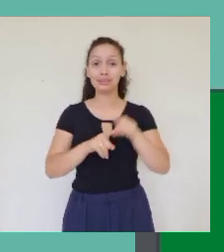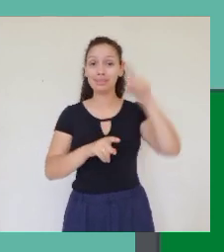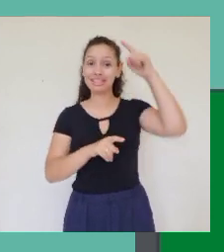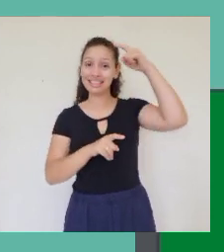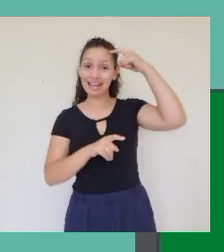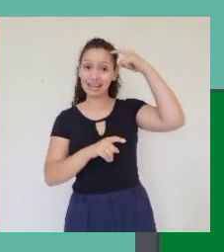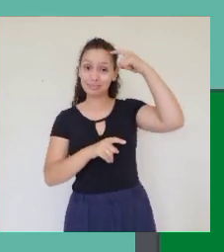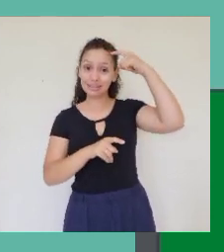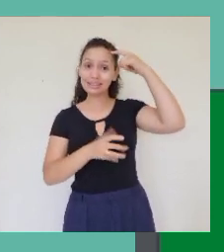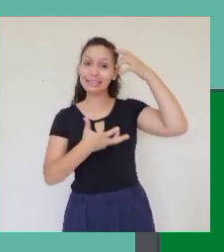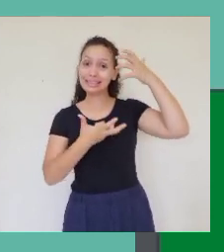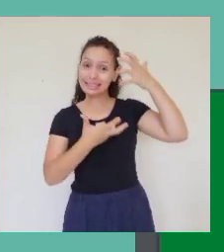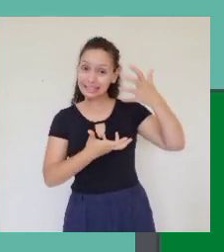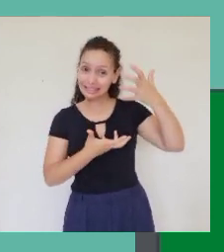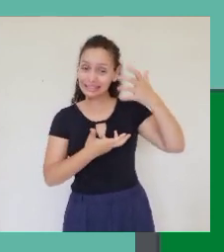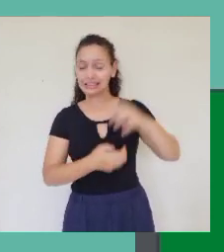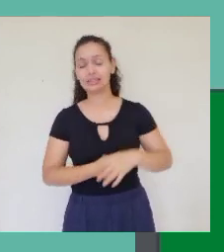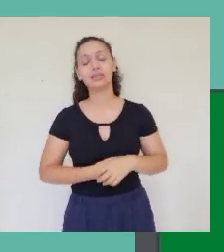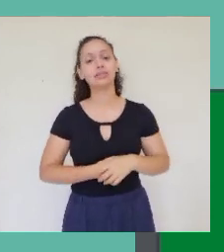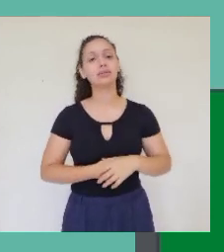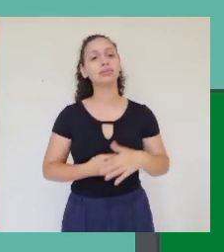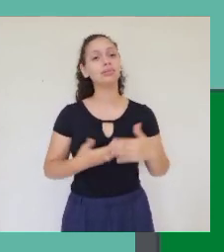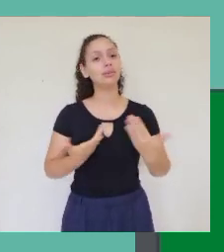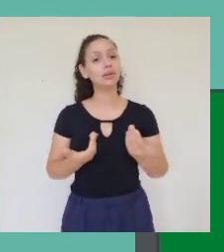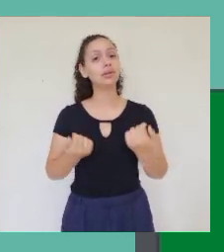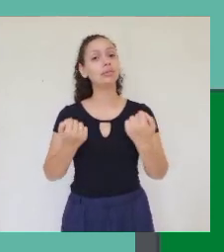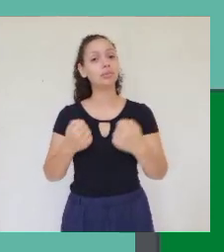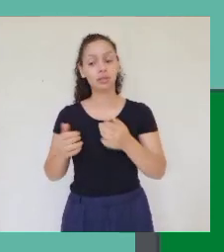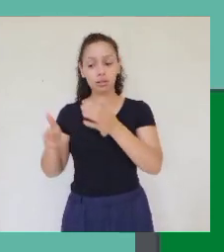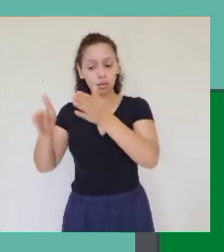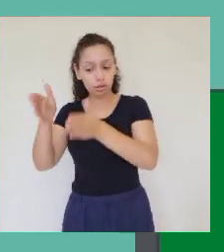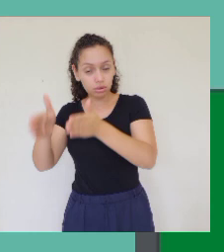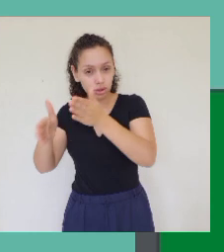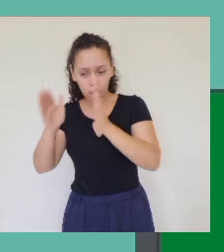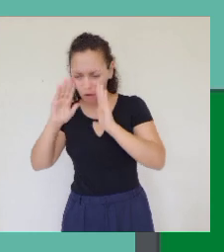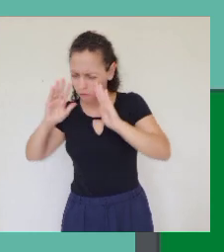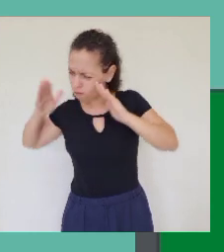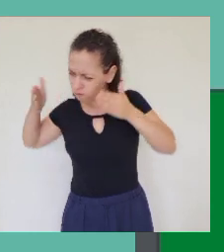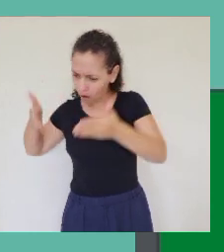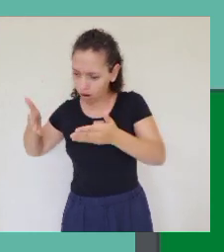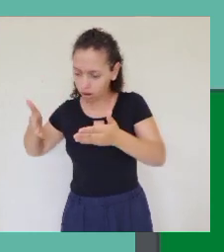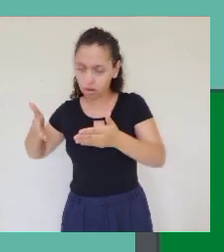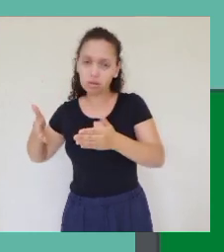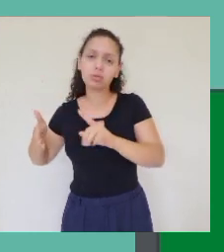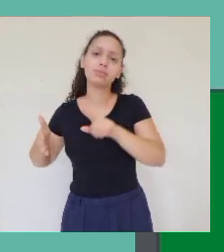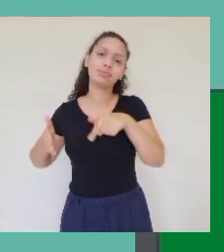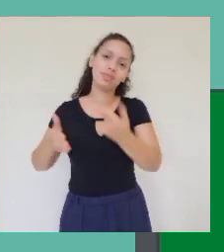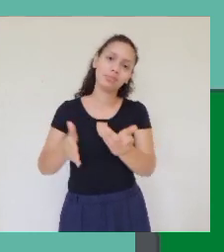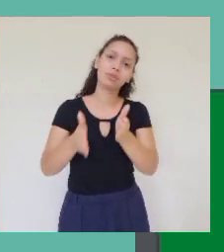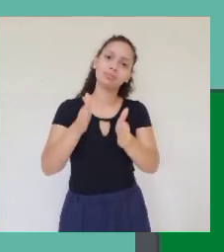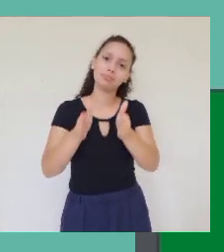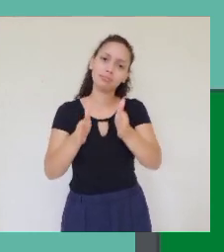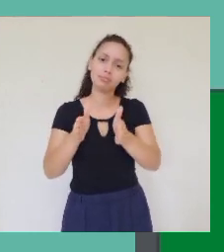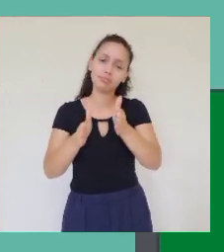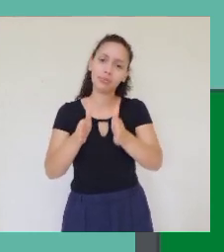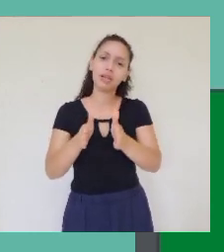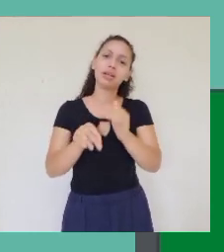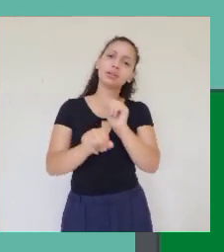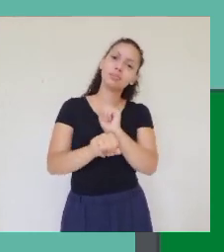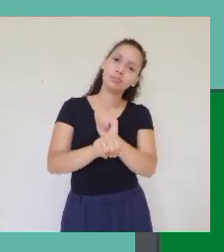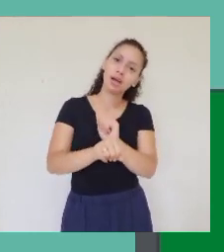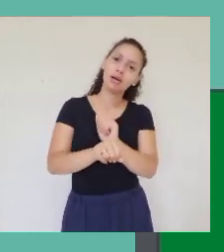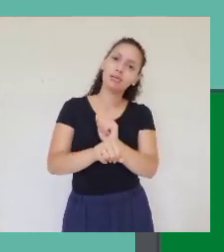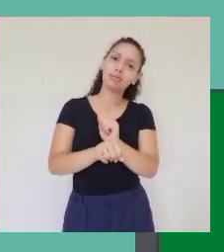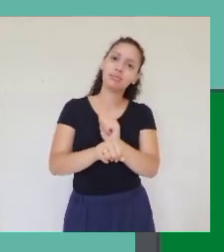vêm para isso, para estabelecer como se fosse uma recompensa mesmo, né? Então você estuda 45 minutos e você descansa